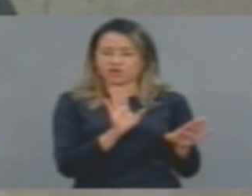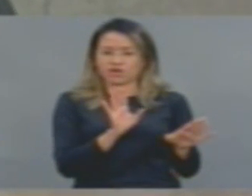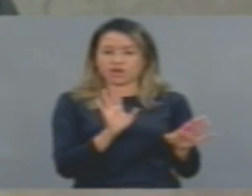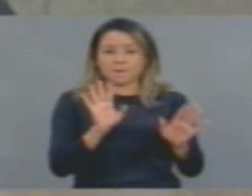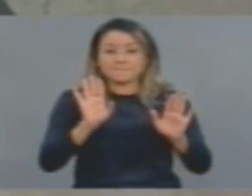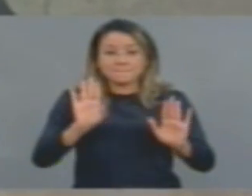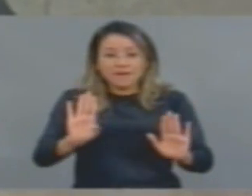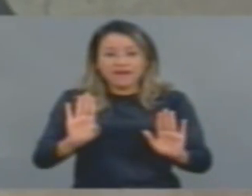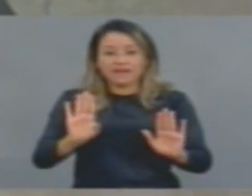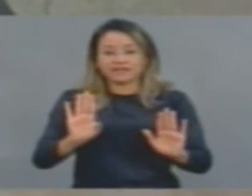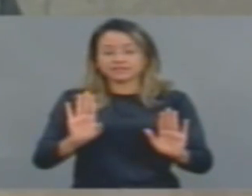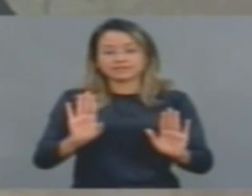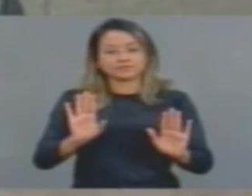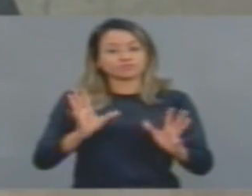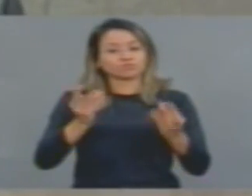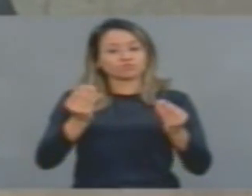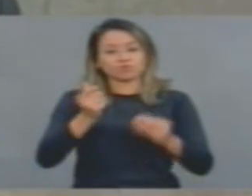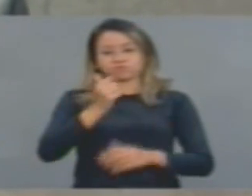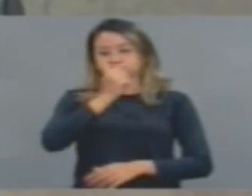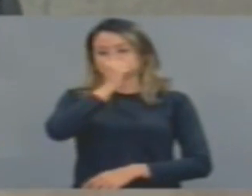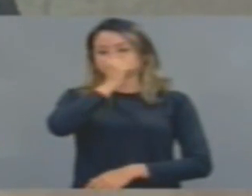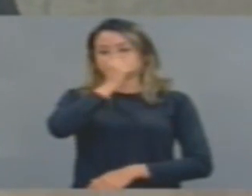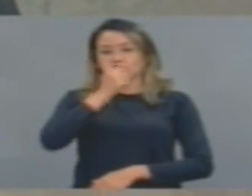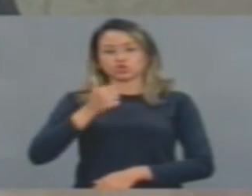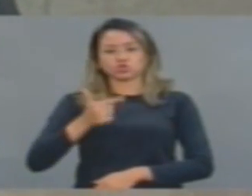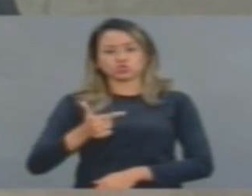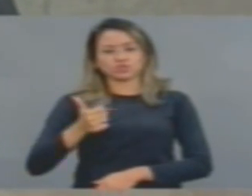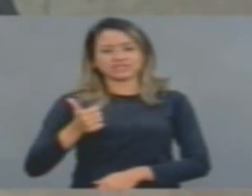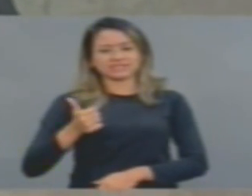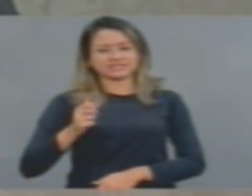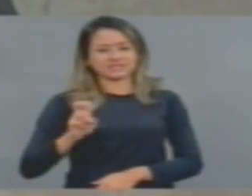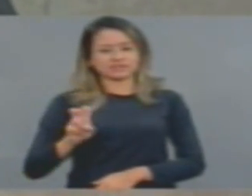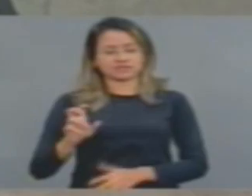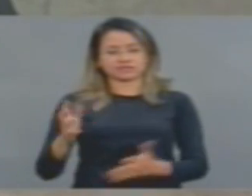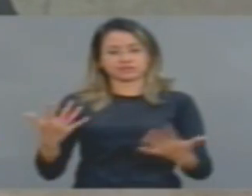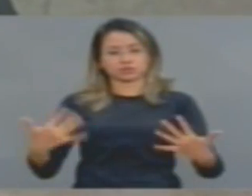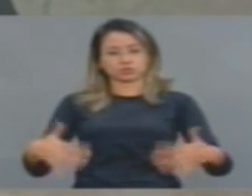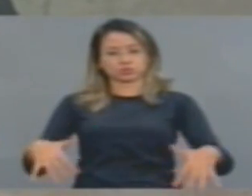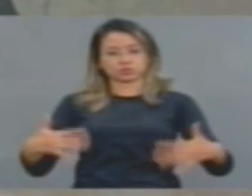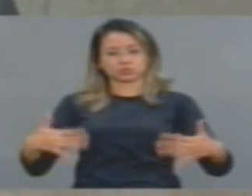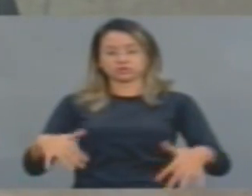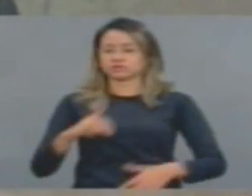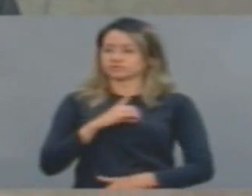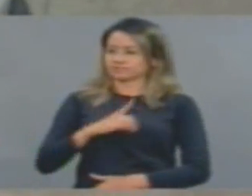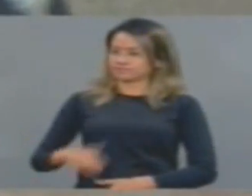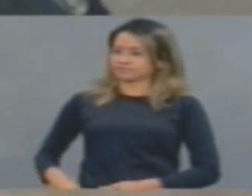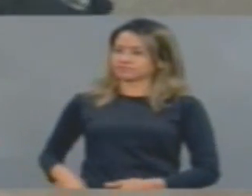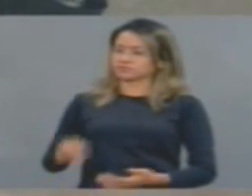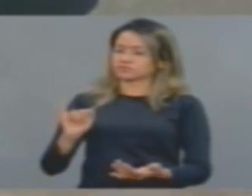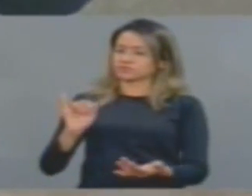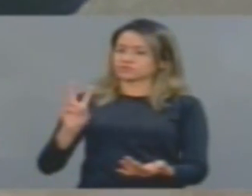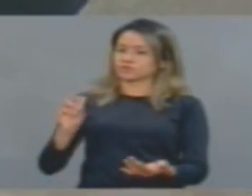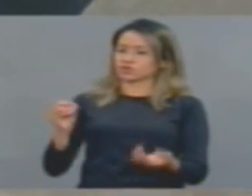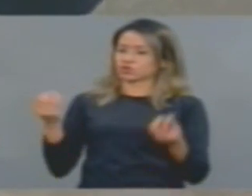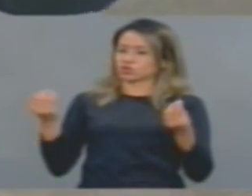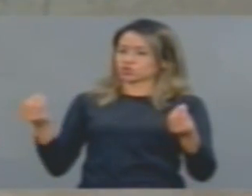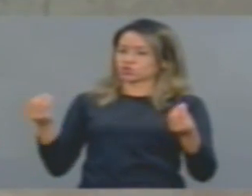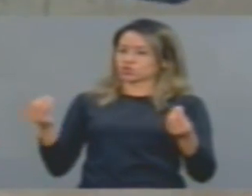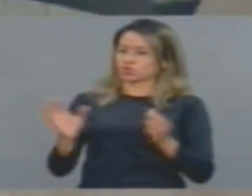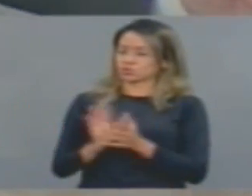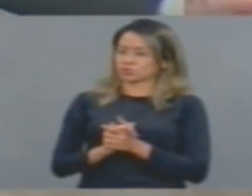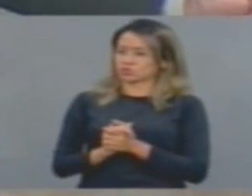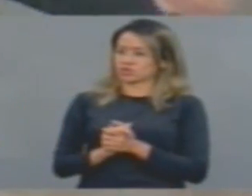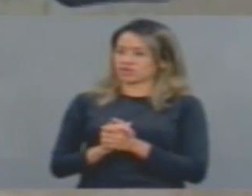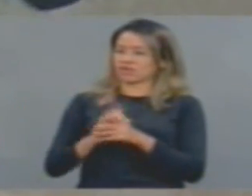ressocializa ninguém. Muito mais importante, deputado Ivo, o nosso presidente, do que a discussão de